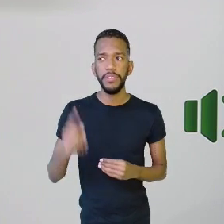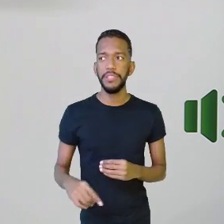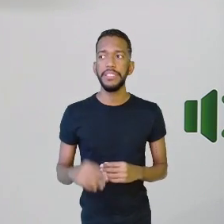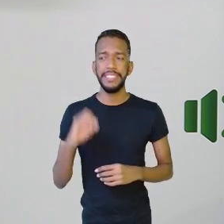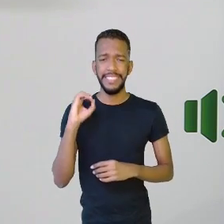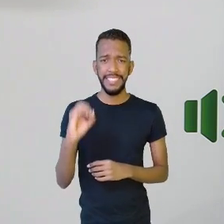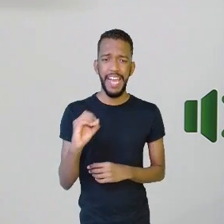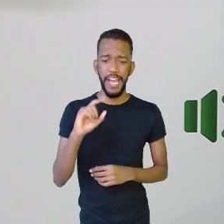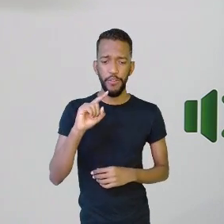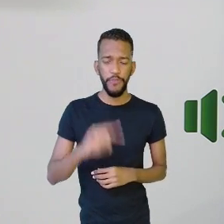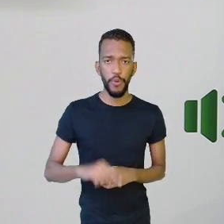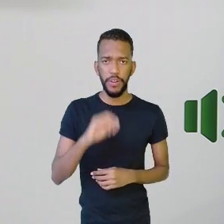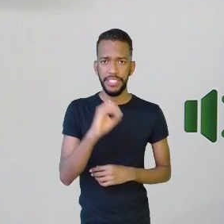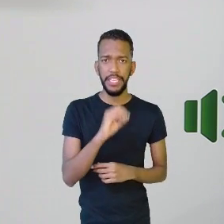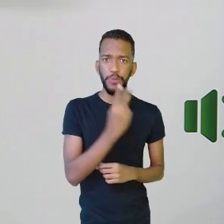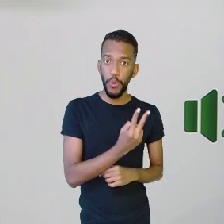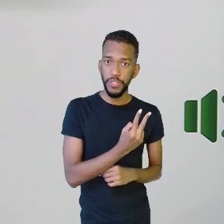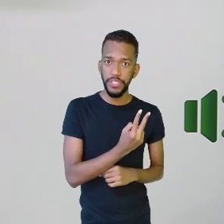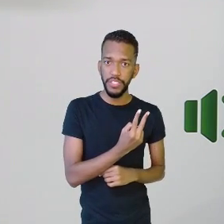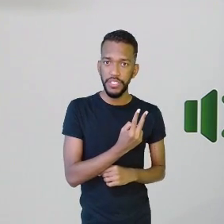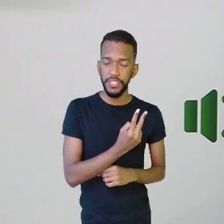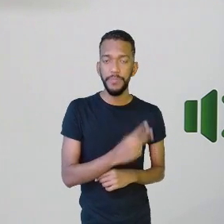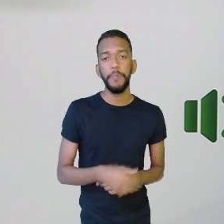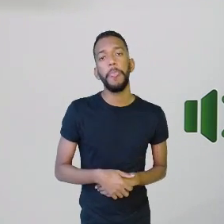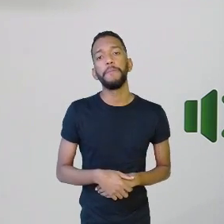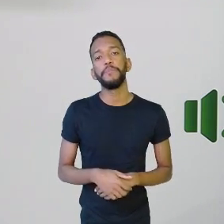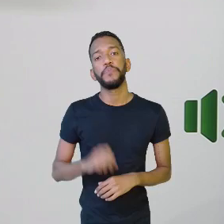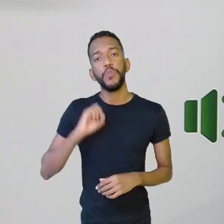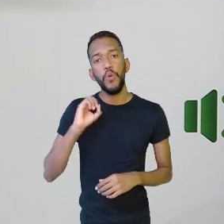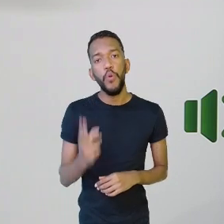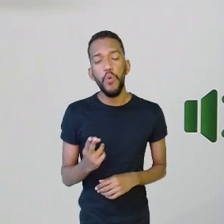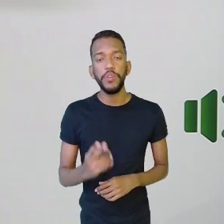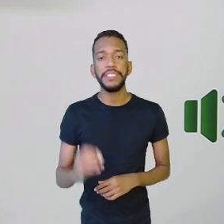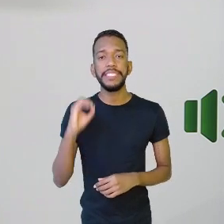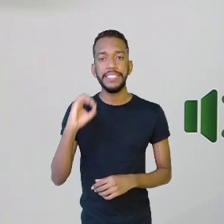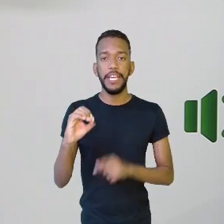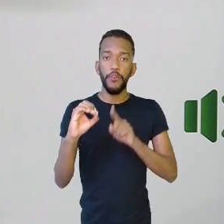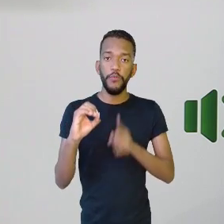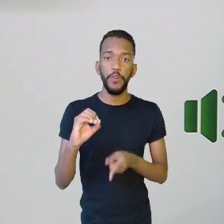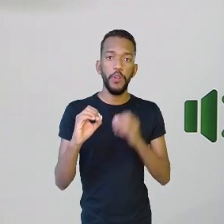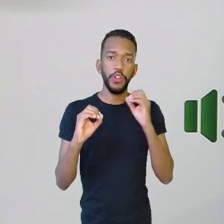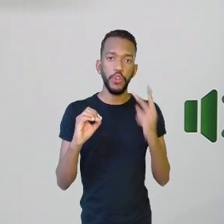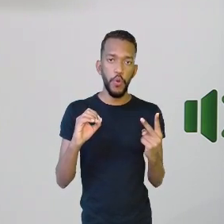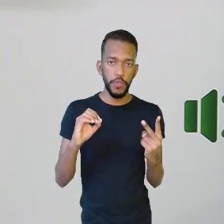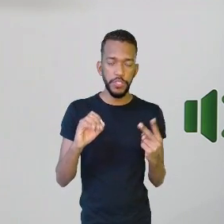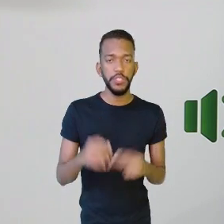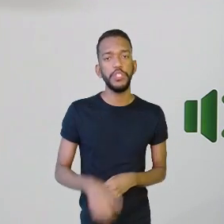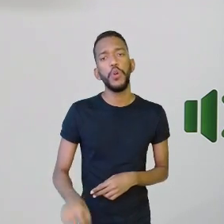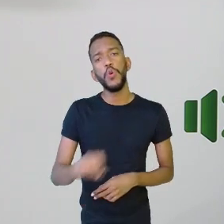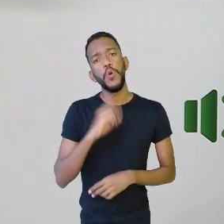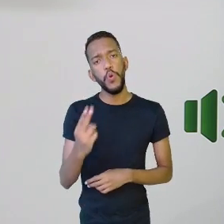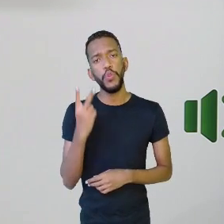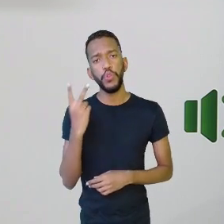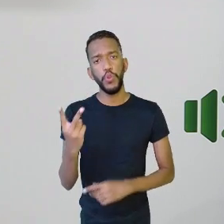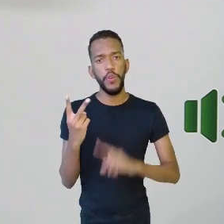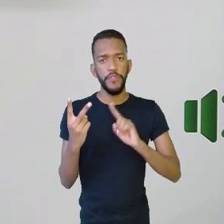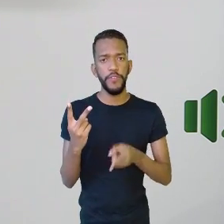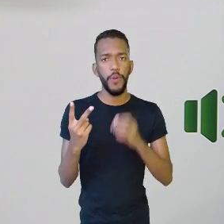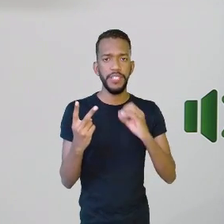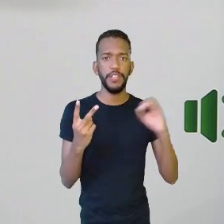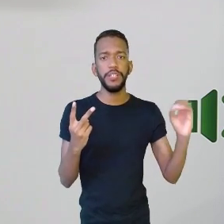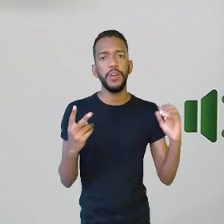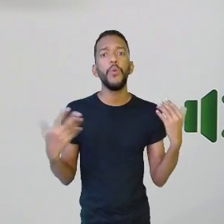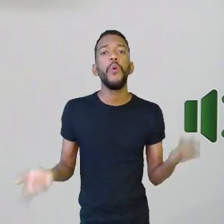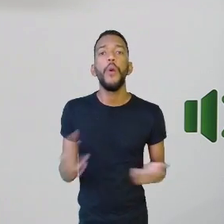0,02? Será que é 0,2? ou 2,00? Qual